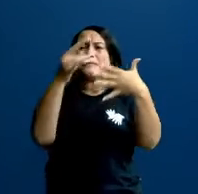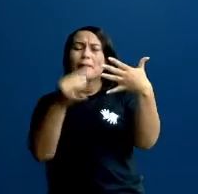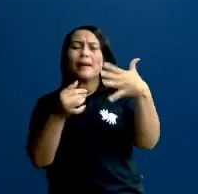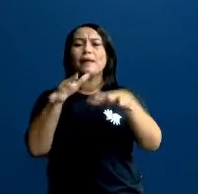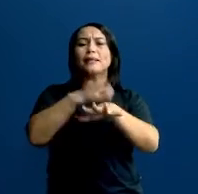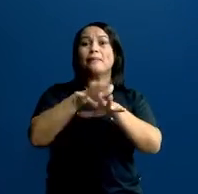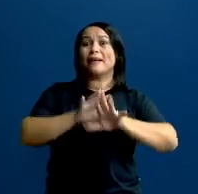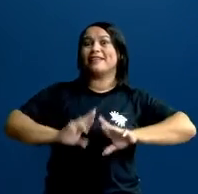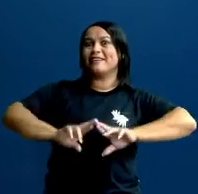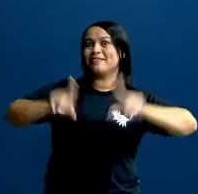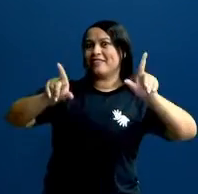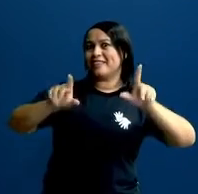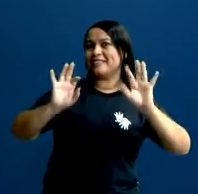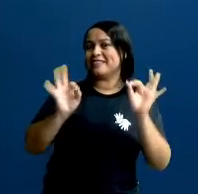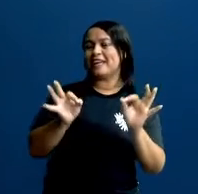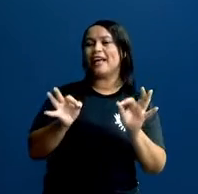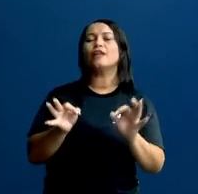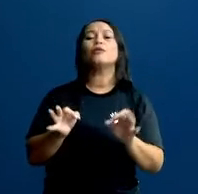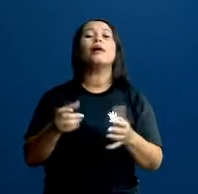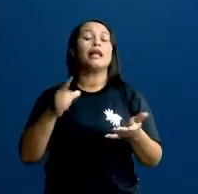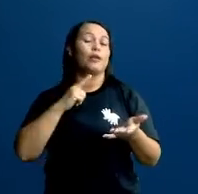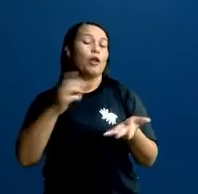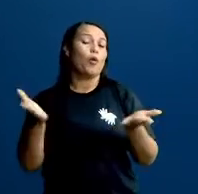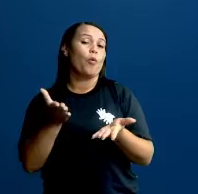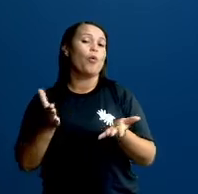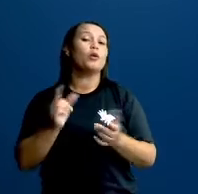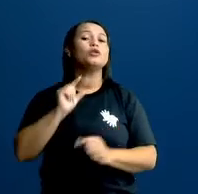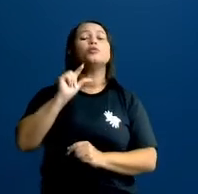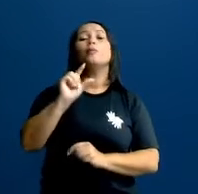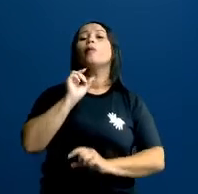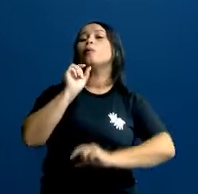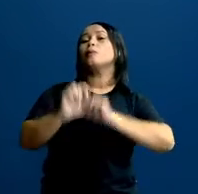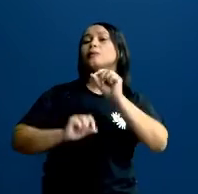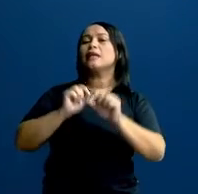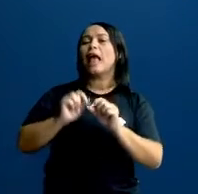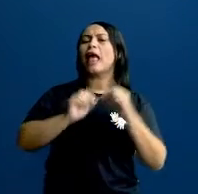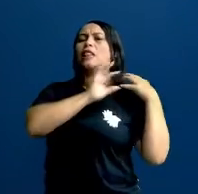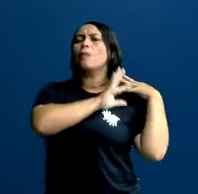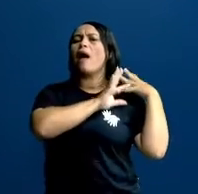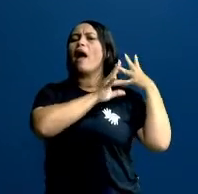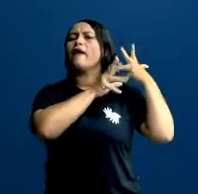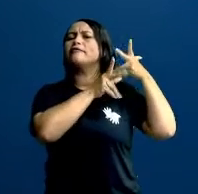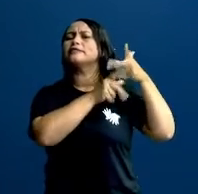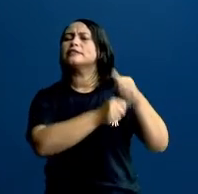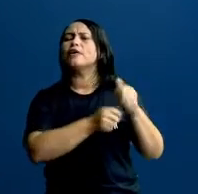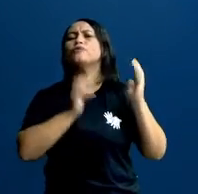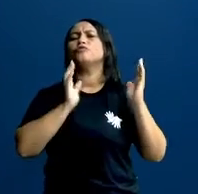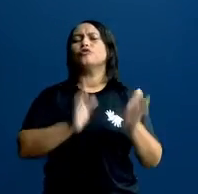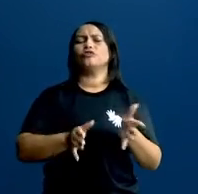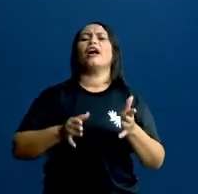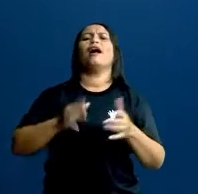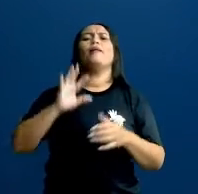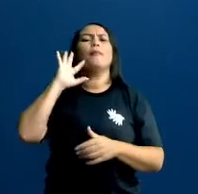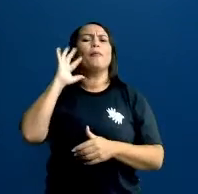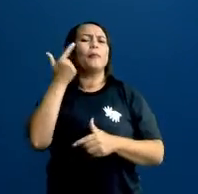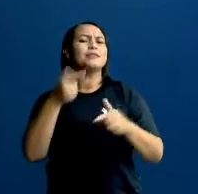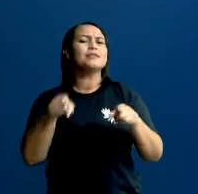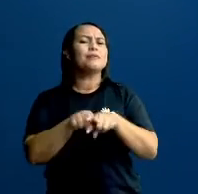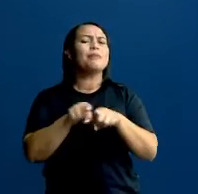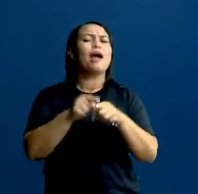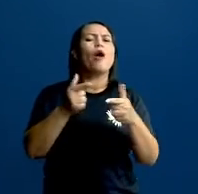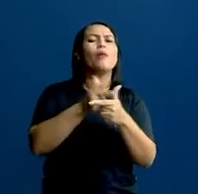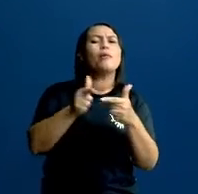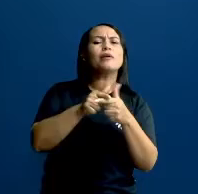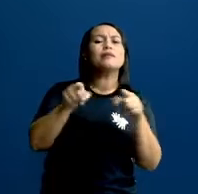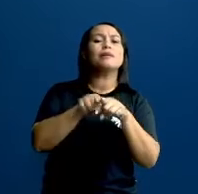de uma forma diferenciada. E aí eu trago um pouco, de uma revisão. A gente já trabalhou aí a resolução e elaboração de